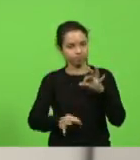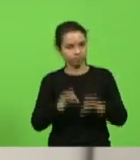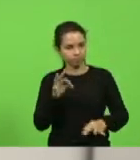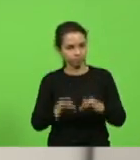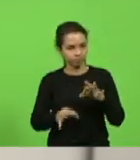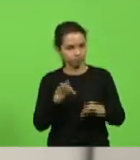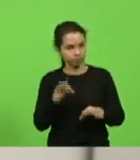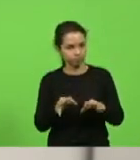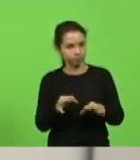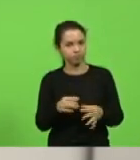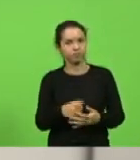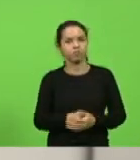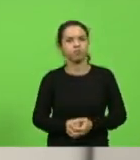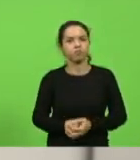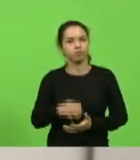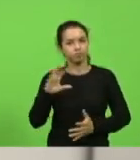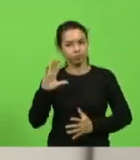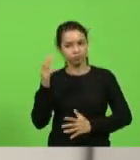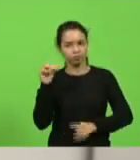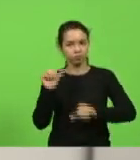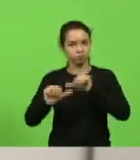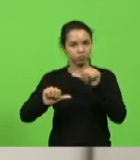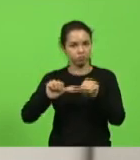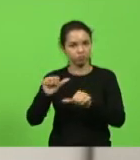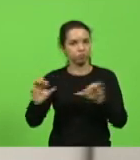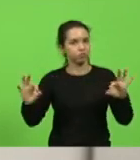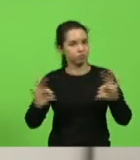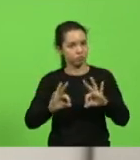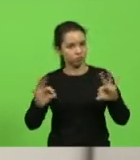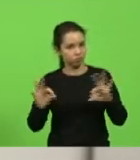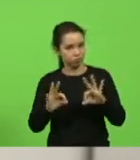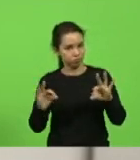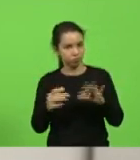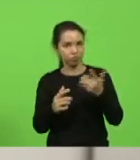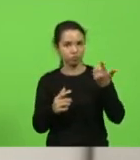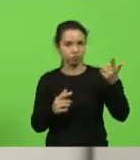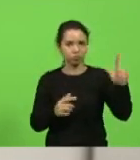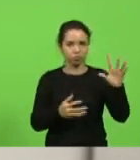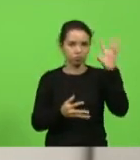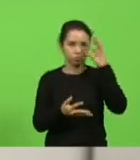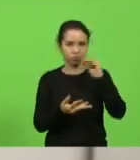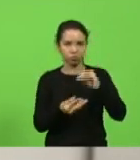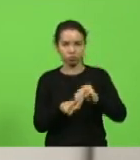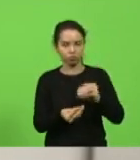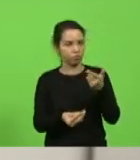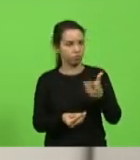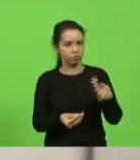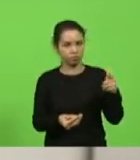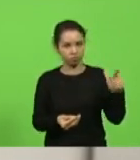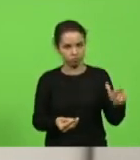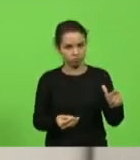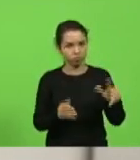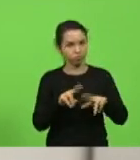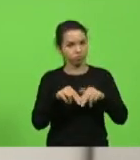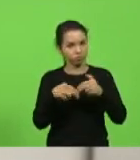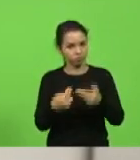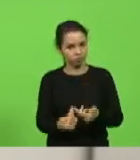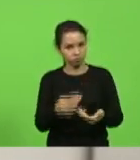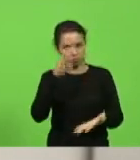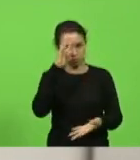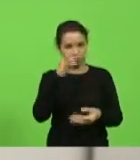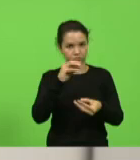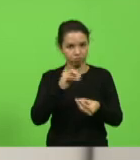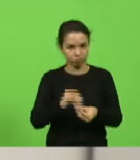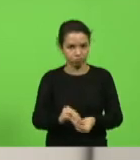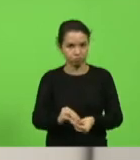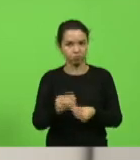teve nenhuma modificação a fim de haver outra conclusão. Portanto, a conclusão de que o excelentíssimo senhor